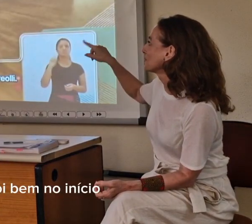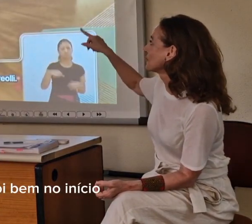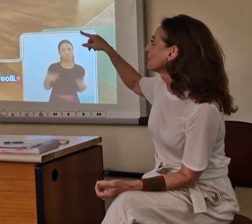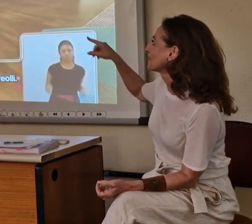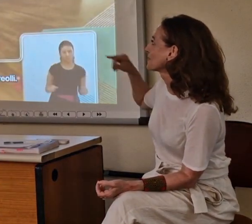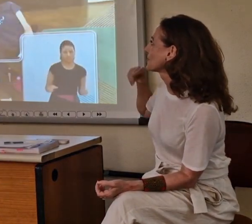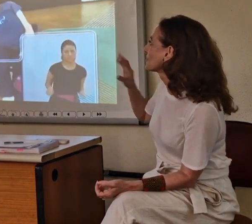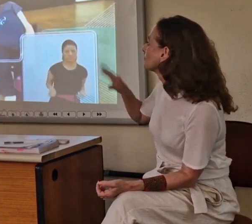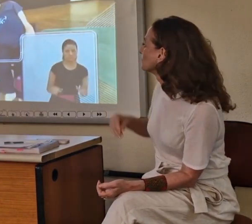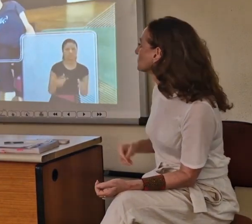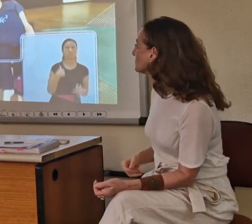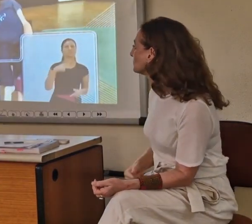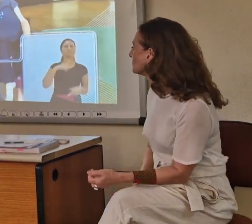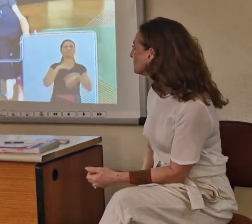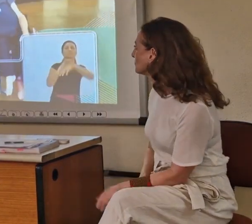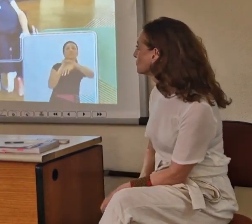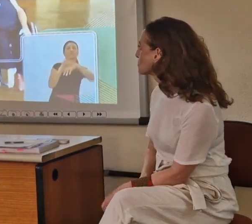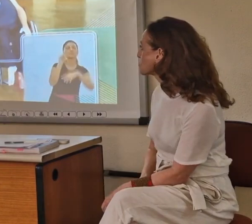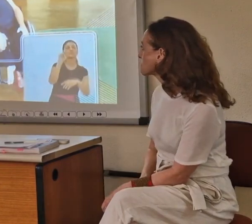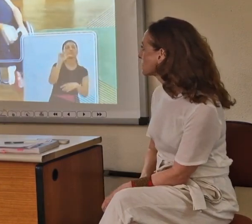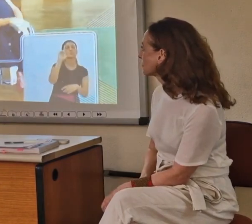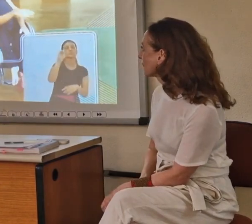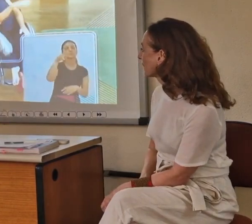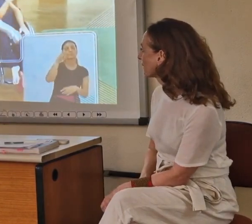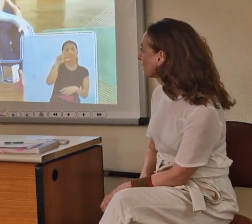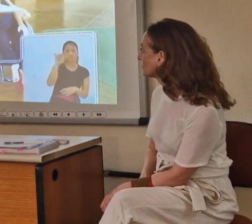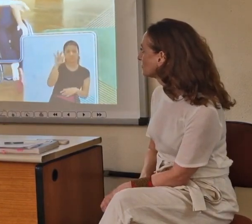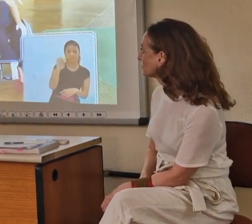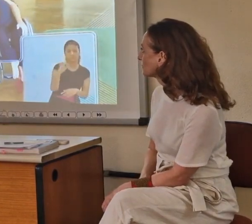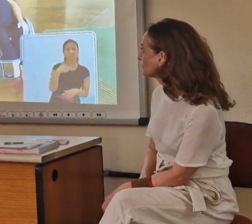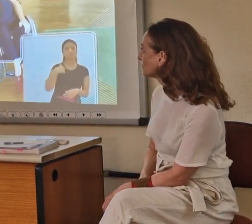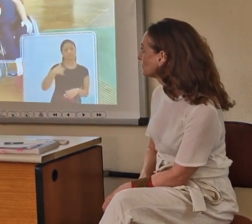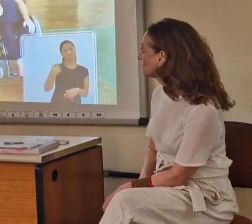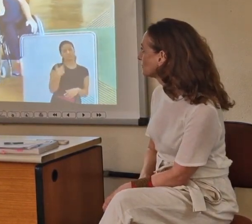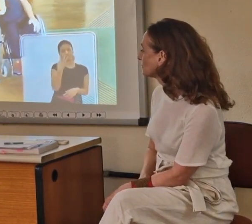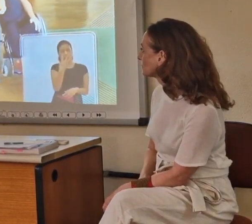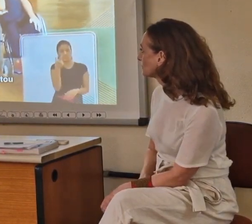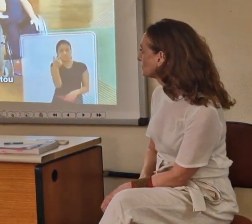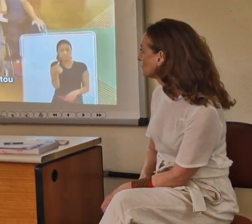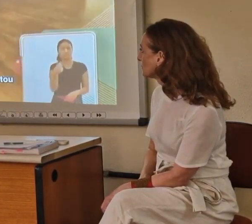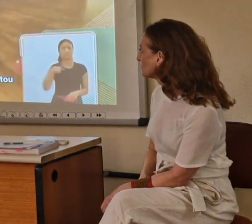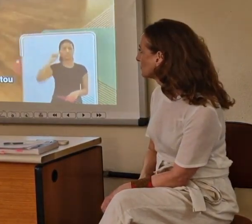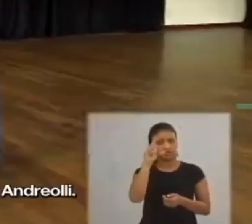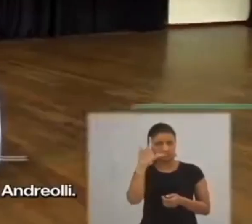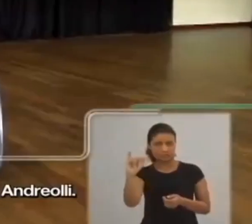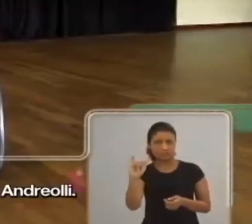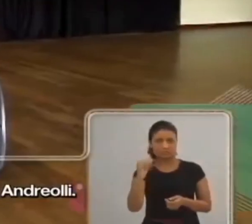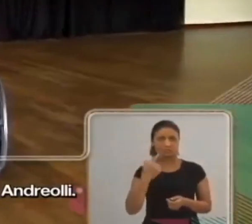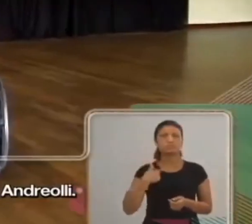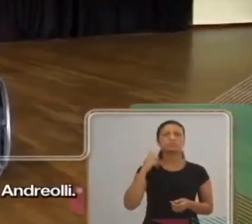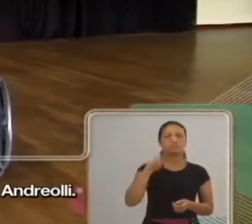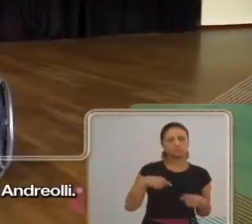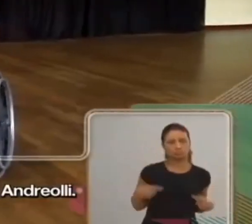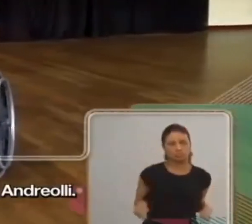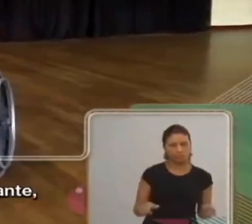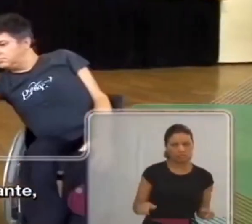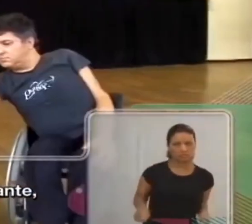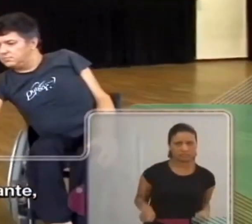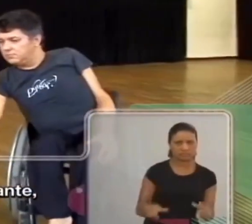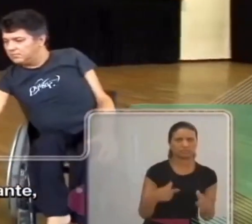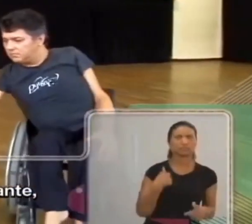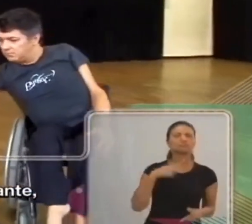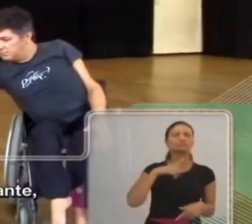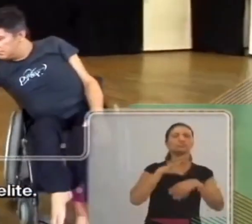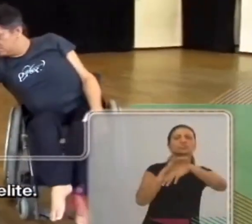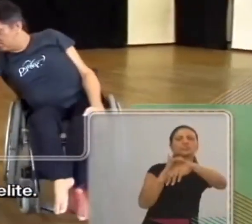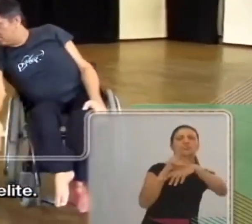lindo, isso louco da gente. Eu sou cadeirante, eu tive poliomielite. Meu nome é Rogério Andreoli,